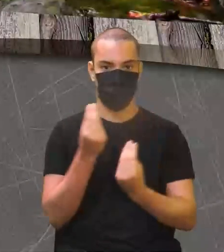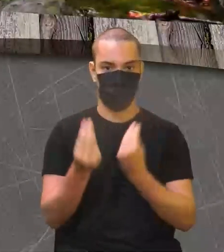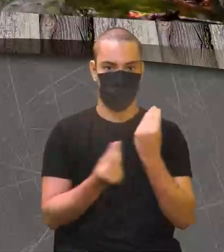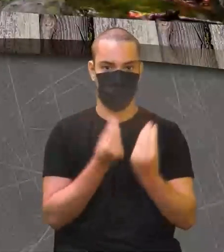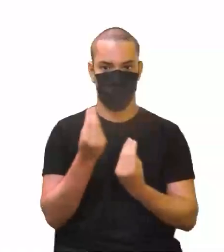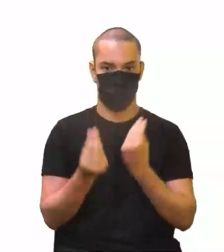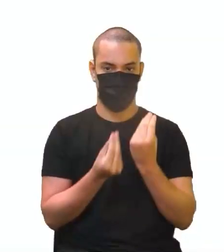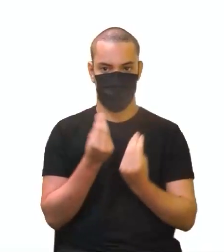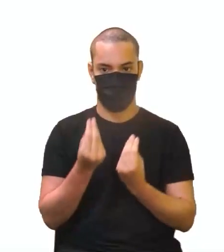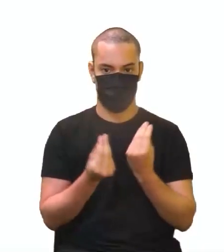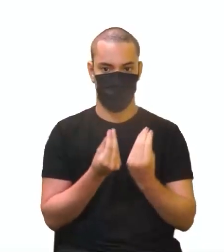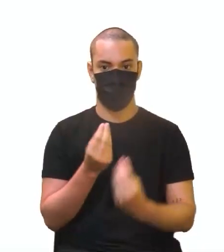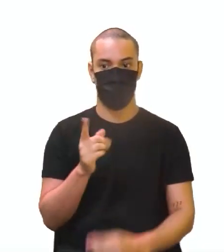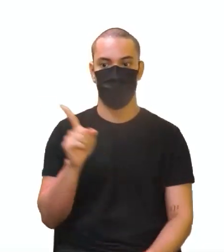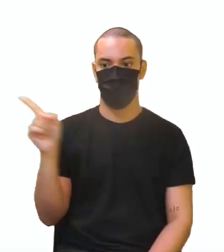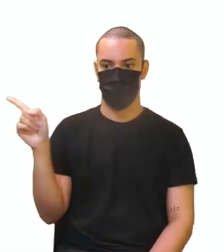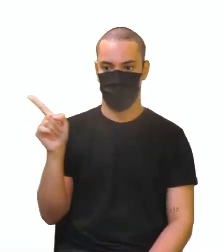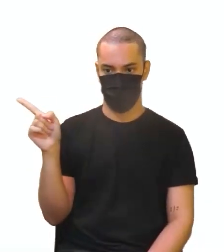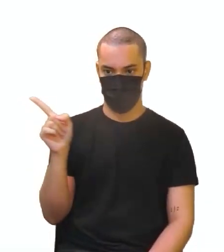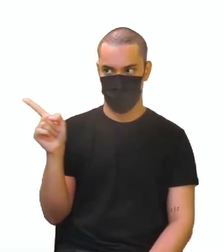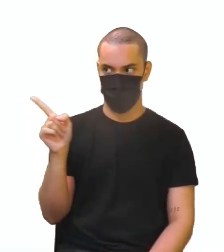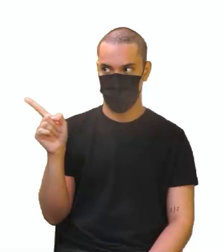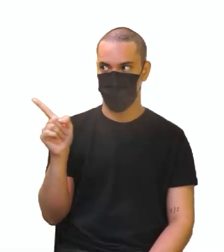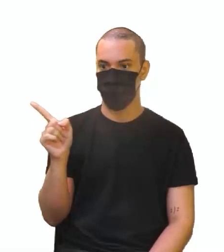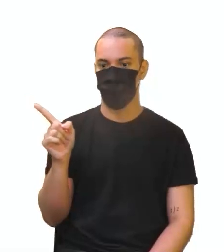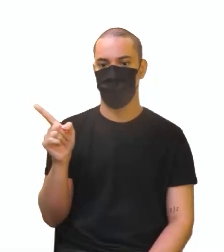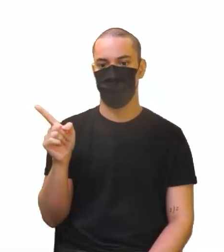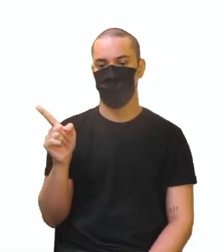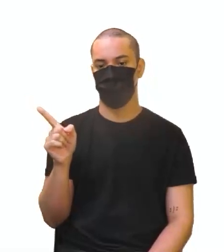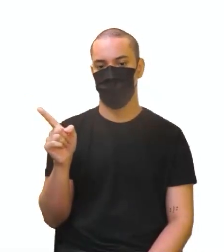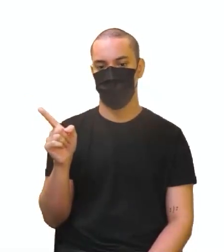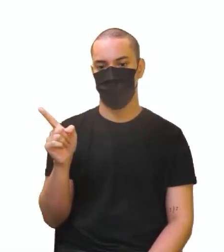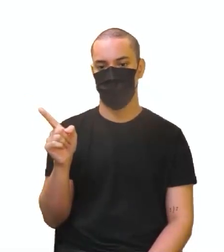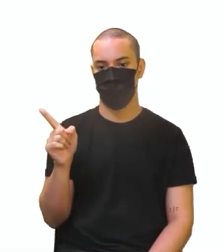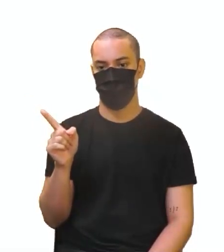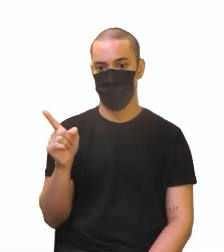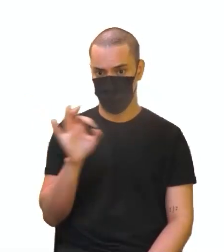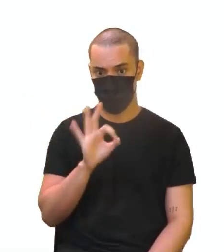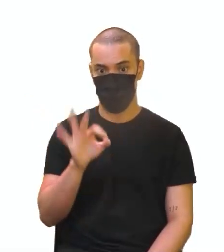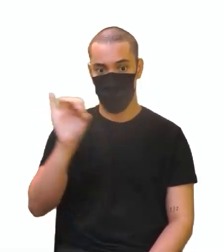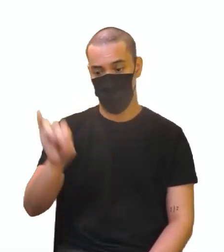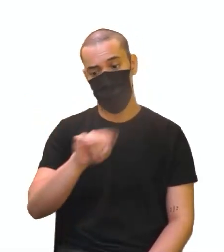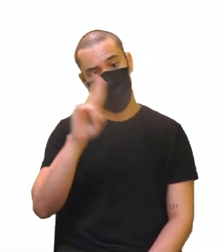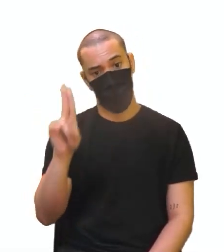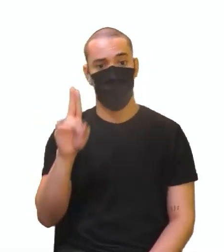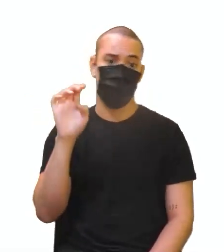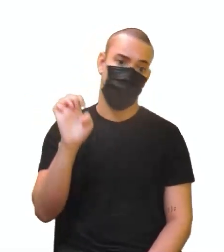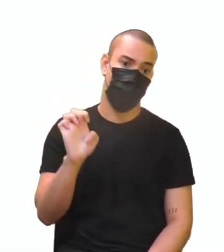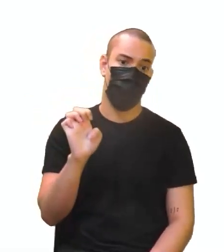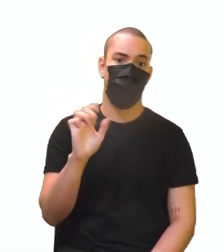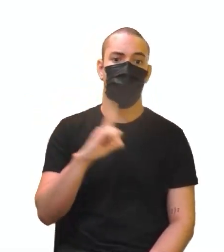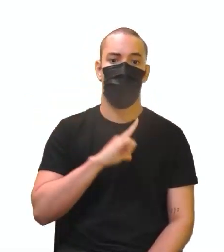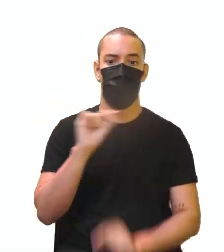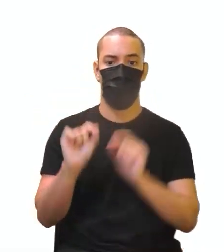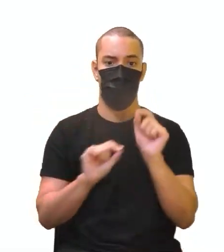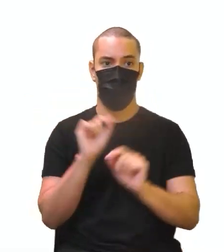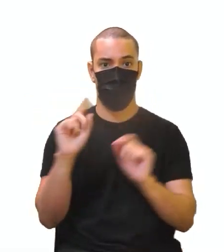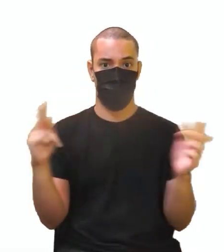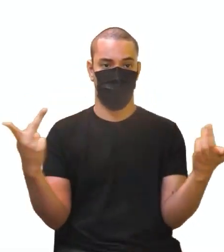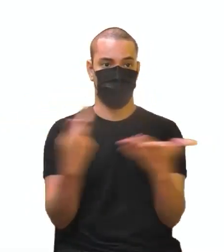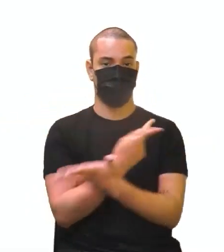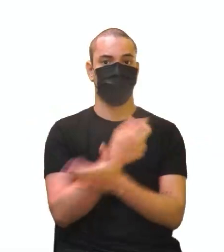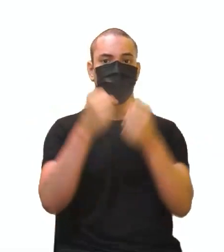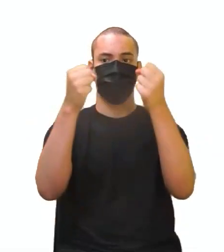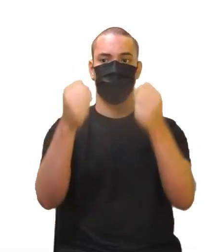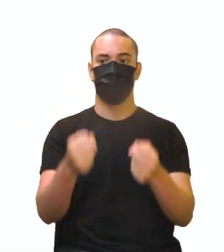E. Isso, joga na tela, isso. A regra do E, né, que tá aqui, o E, é quando você tem eventos